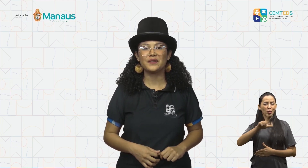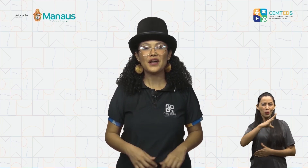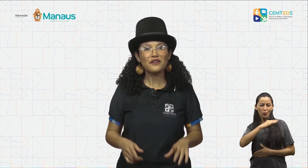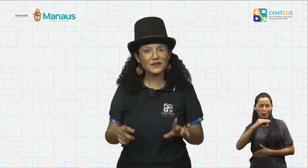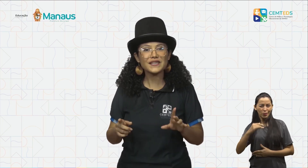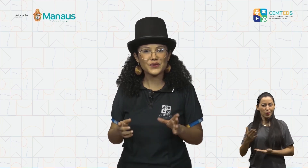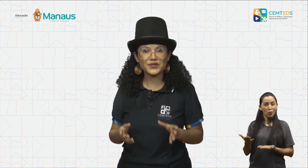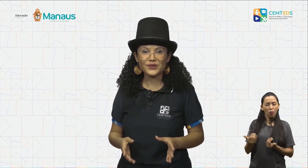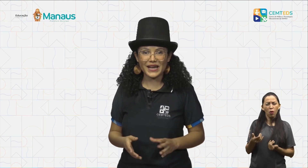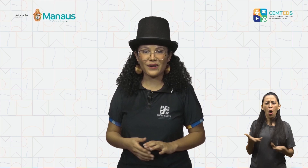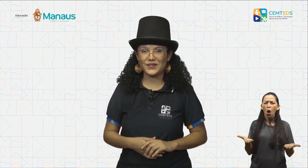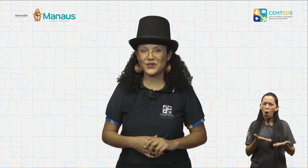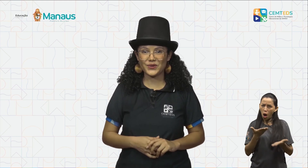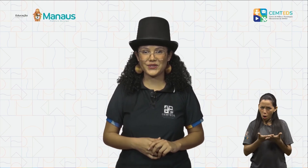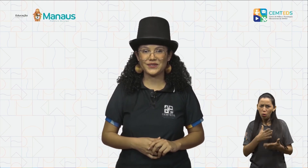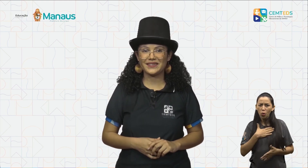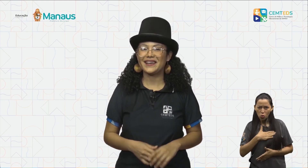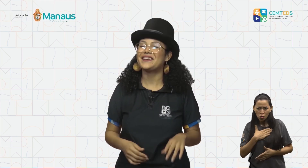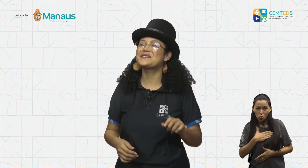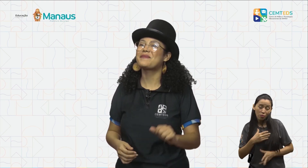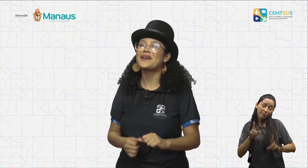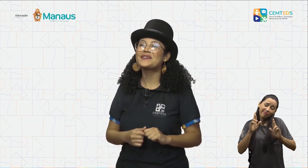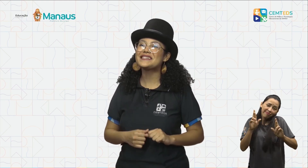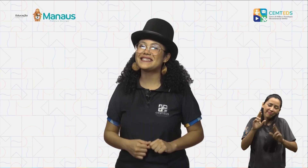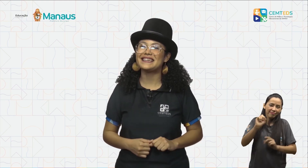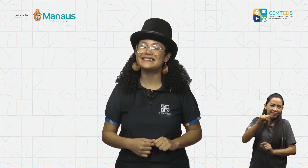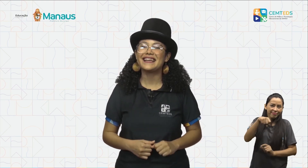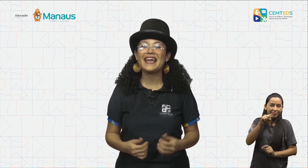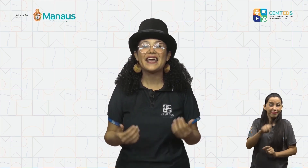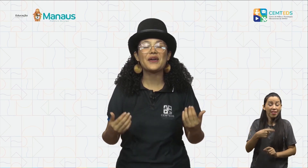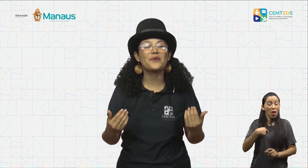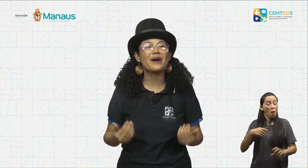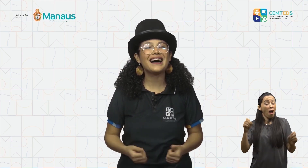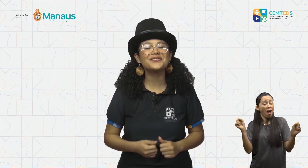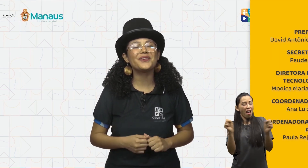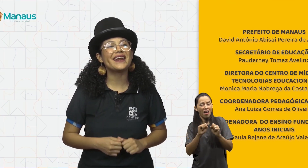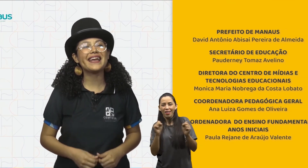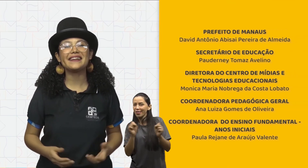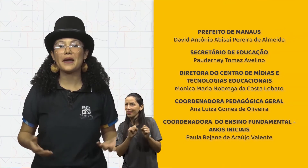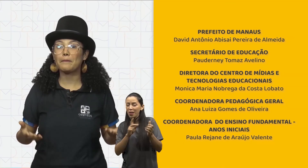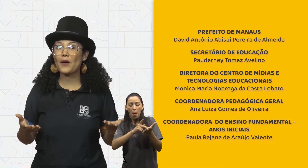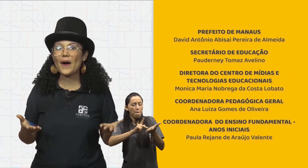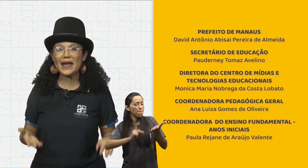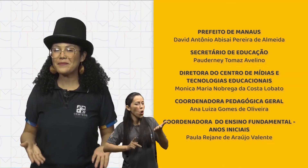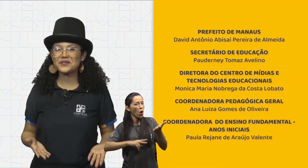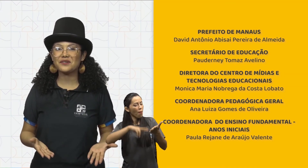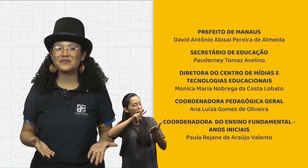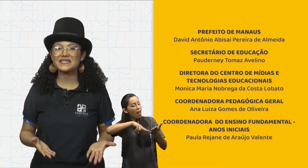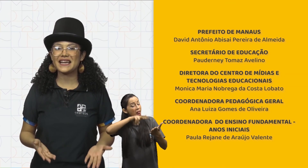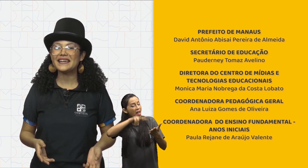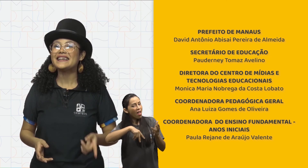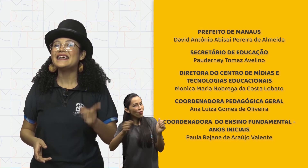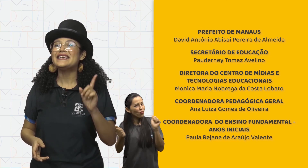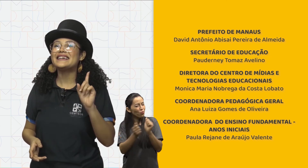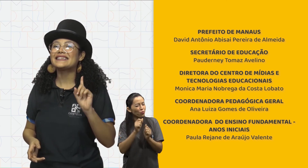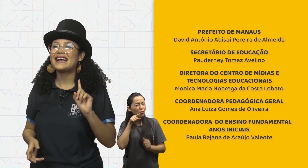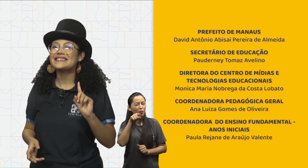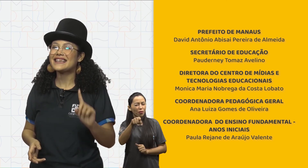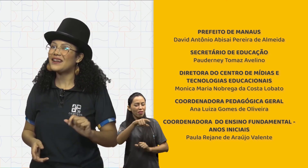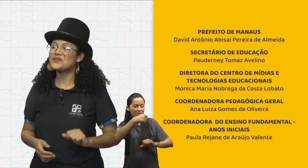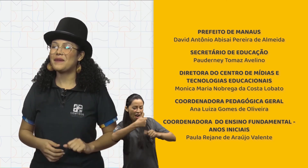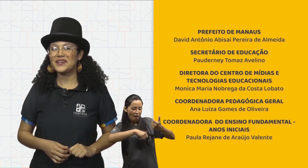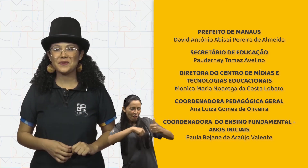infanto-juvenil. Você gostou da aula de hoje? Espero que sim! Eu adorei ler poemas com você